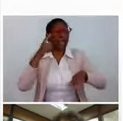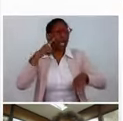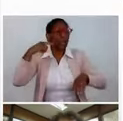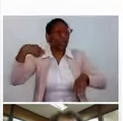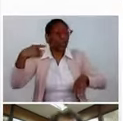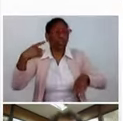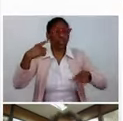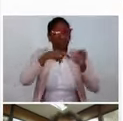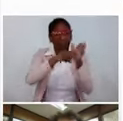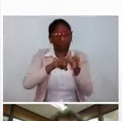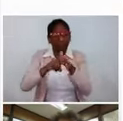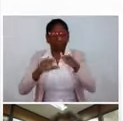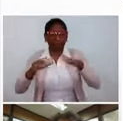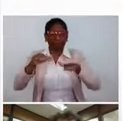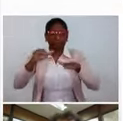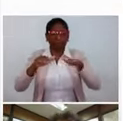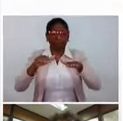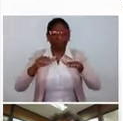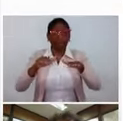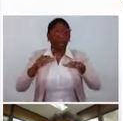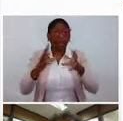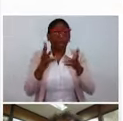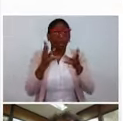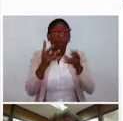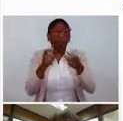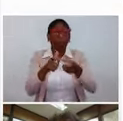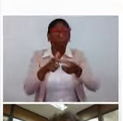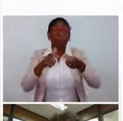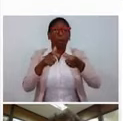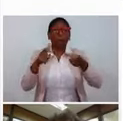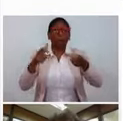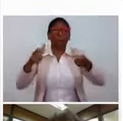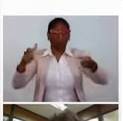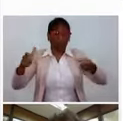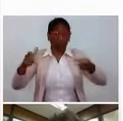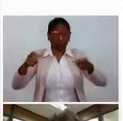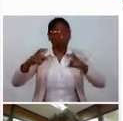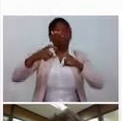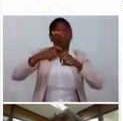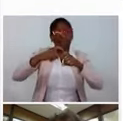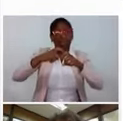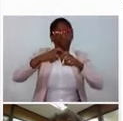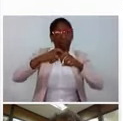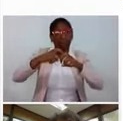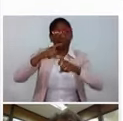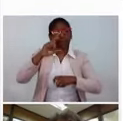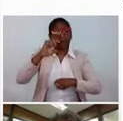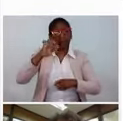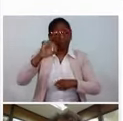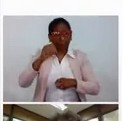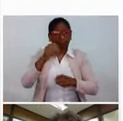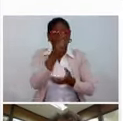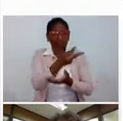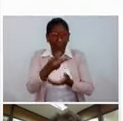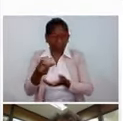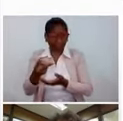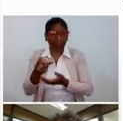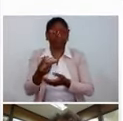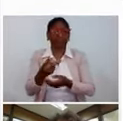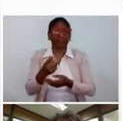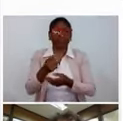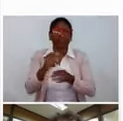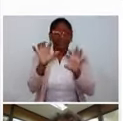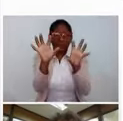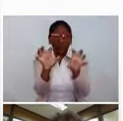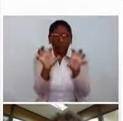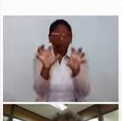né? Então, quanto aumentou o número de internados em leitos clínicos na barra mais clara e na barra mais escura em leitos